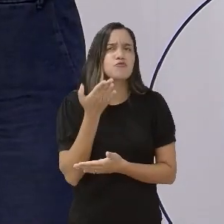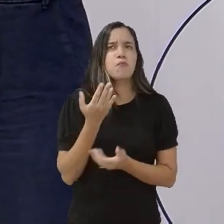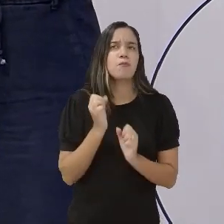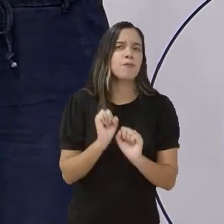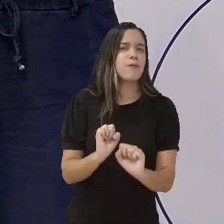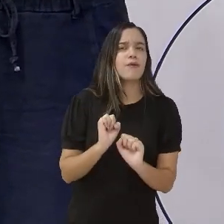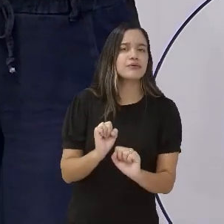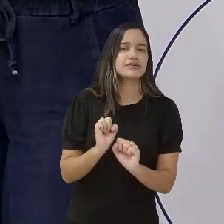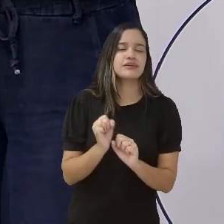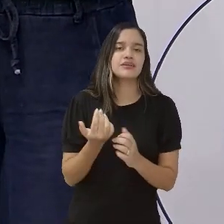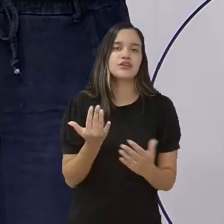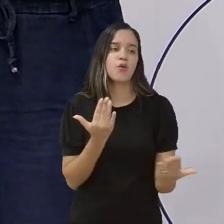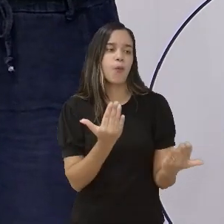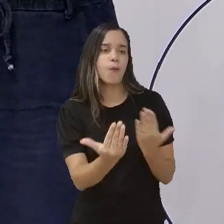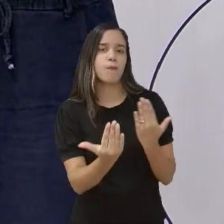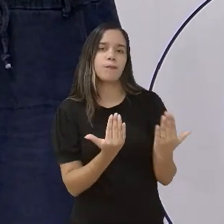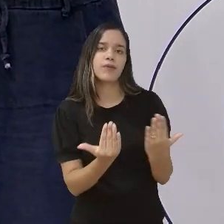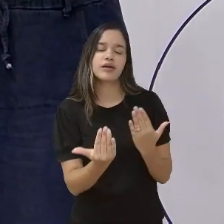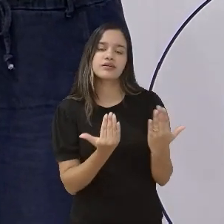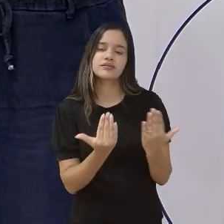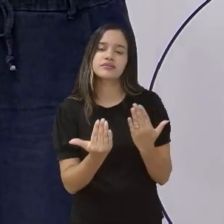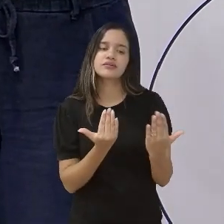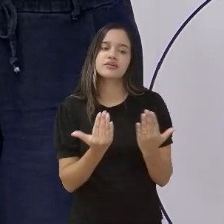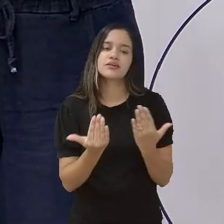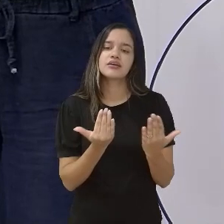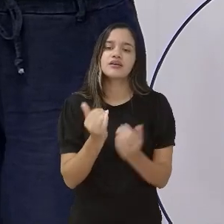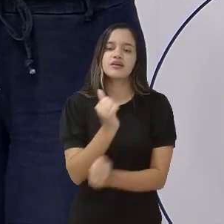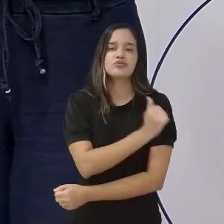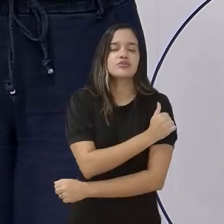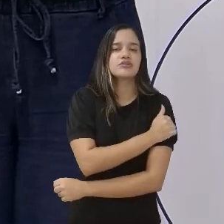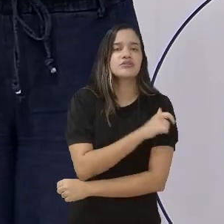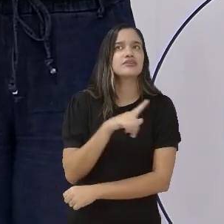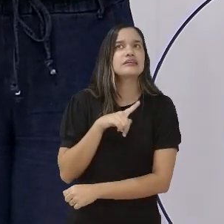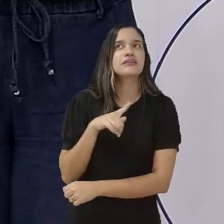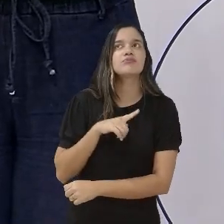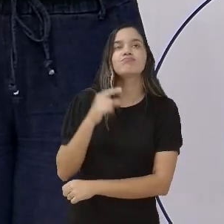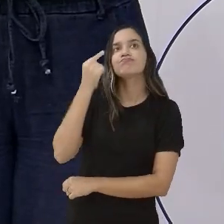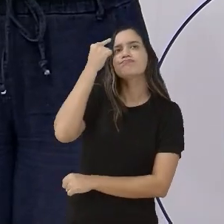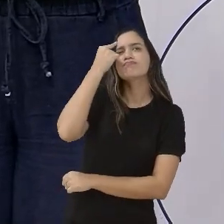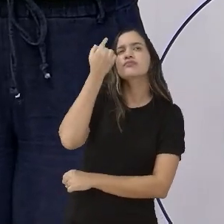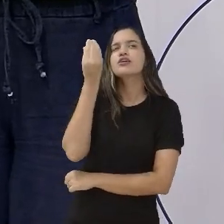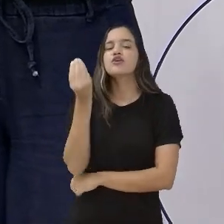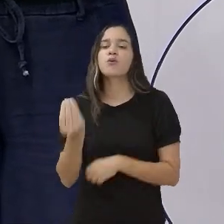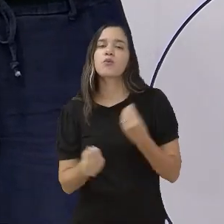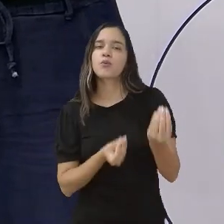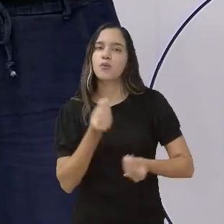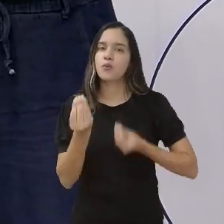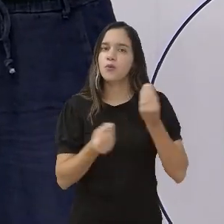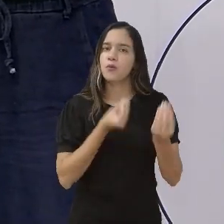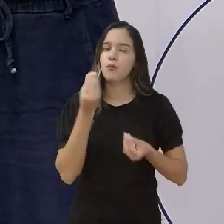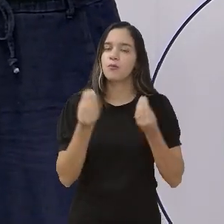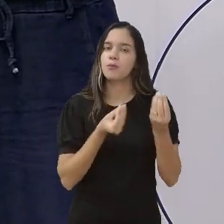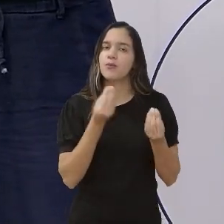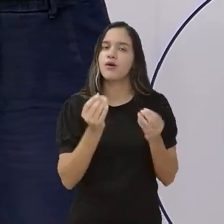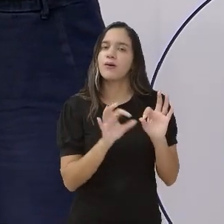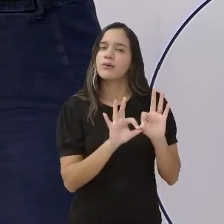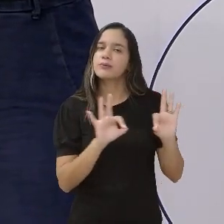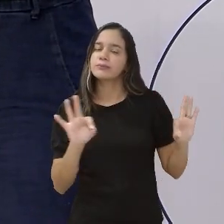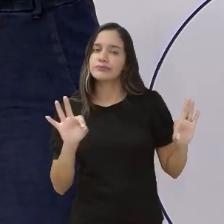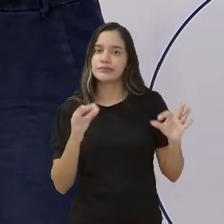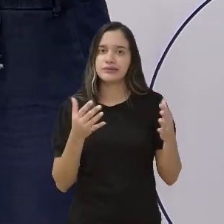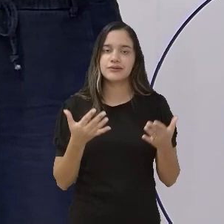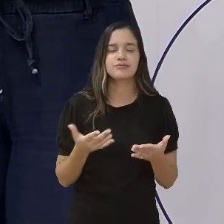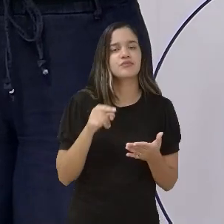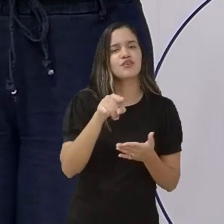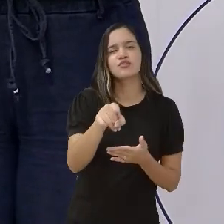fazer experimento de comparações, né, para os estudantes terem aquela noção de como que é essa medida não